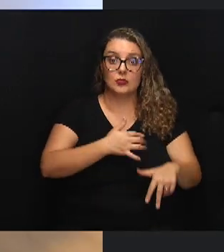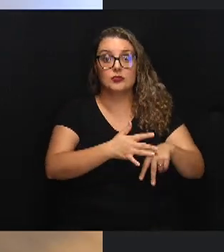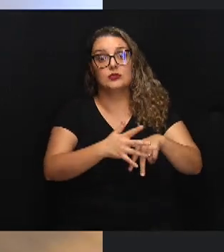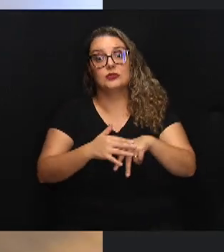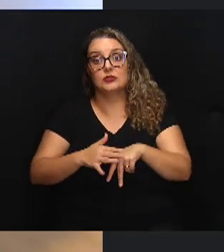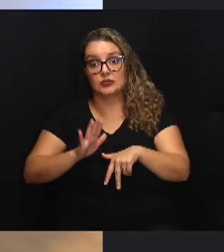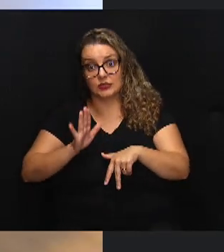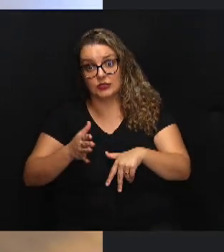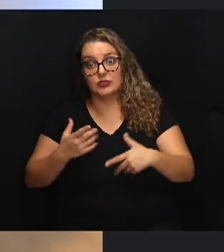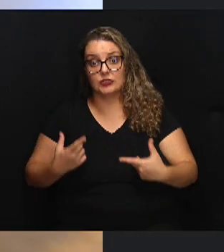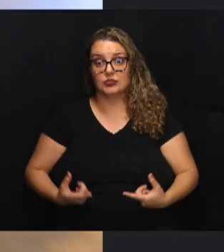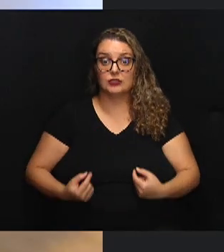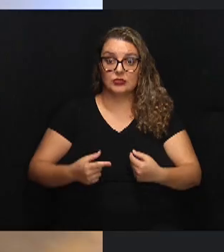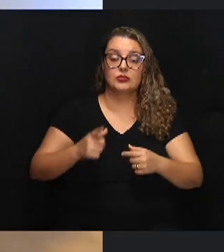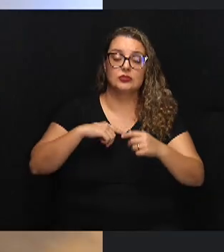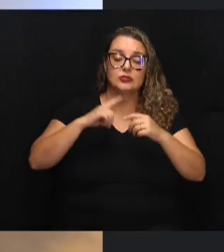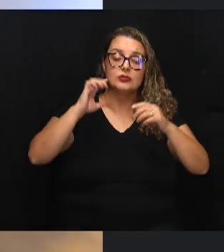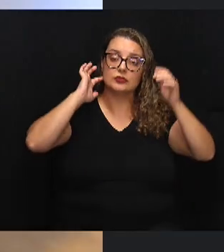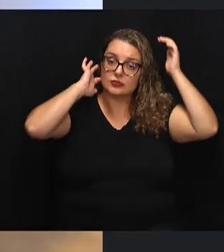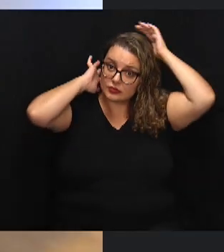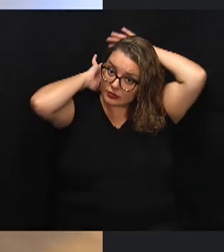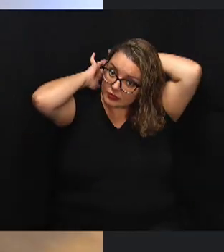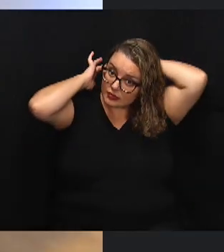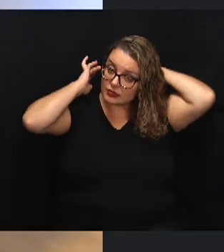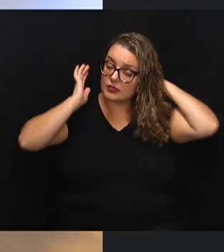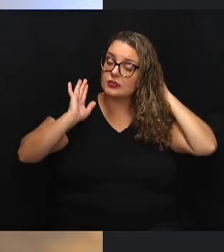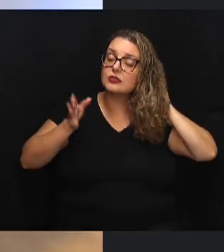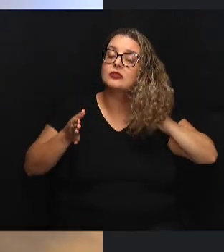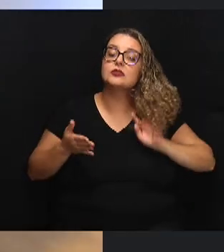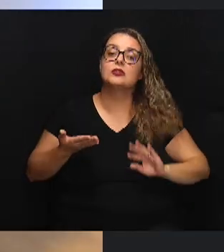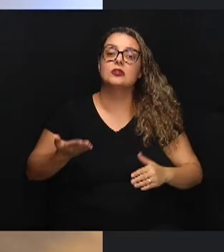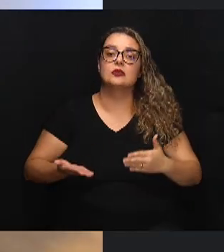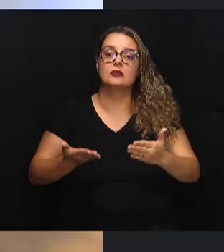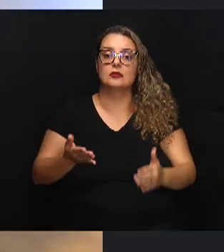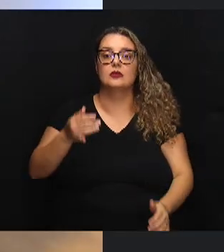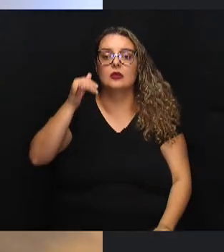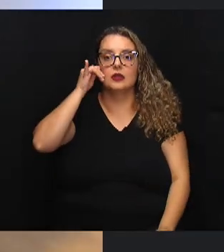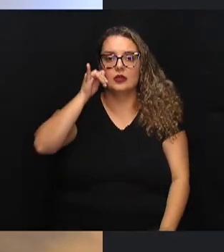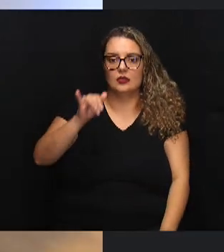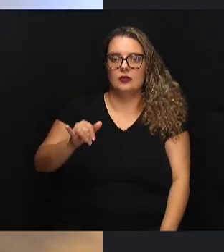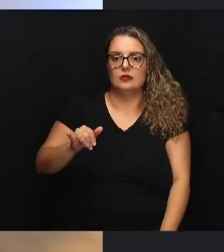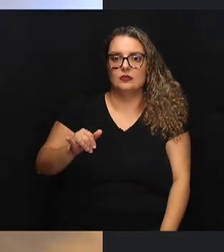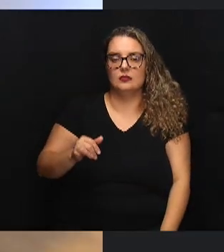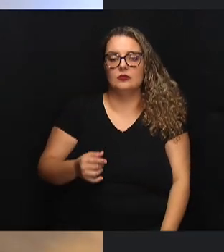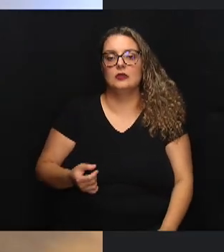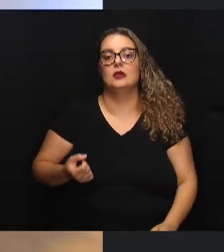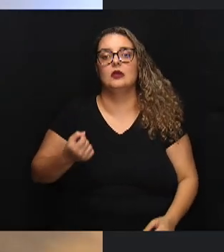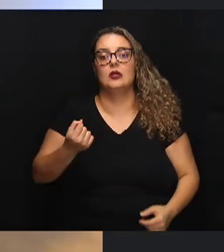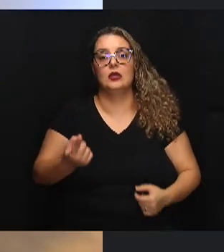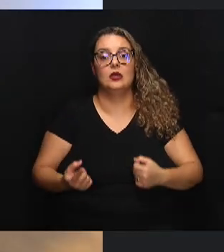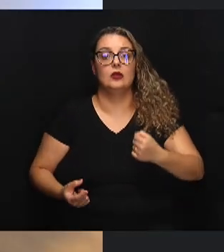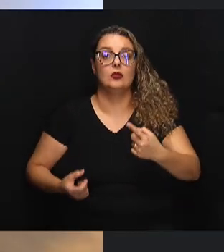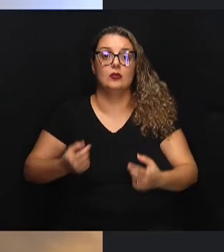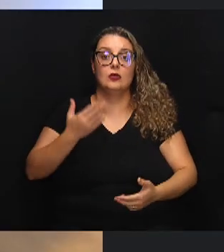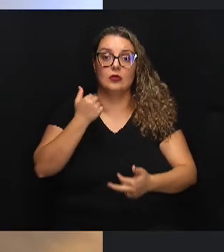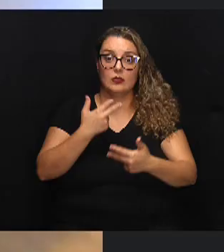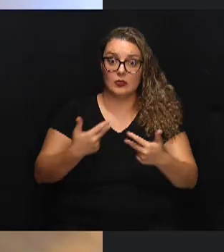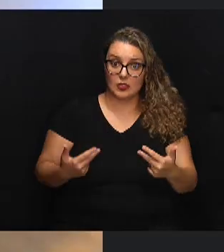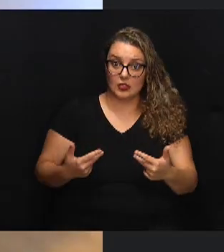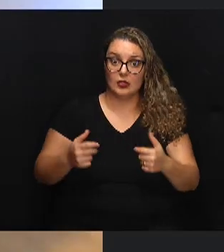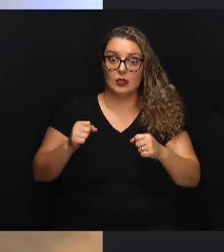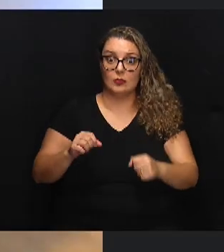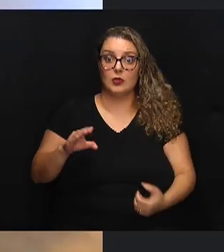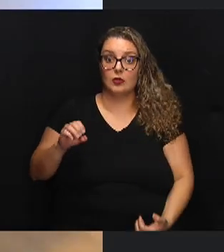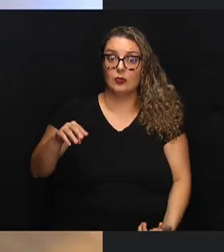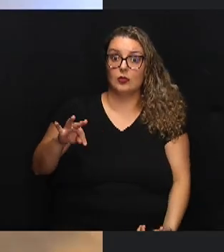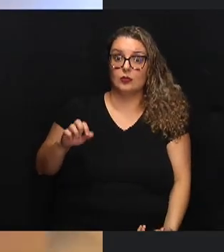pacientes, que aí sim já estão em tratamento, é evitar algum alimento que possa estar